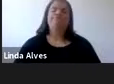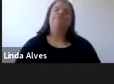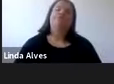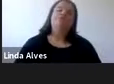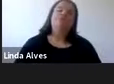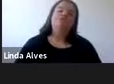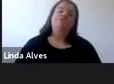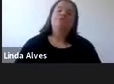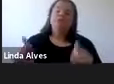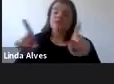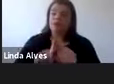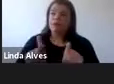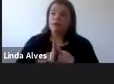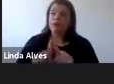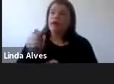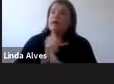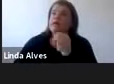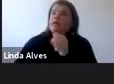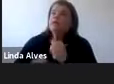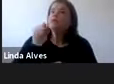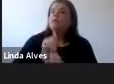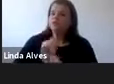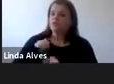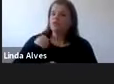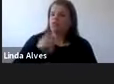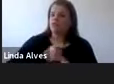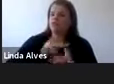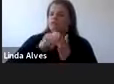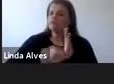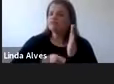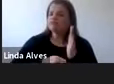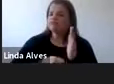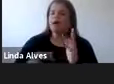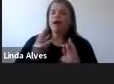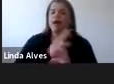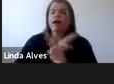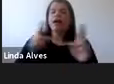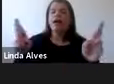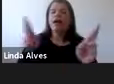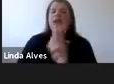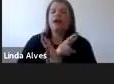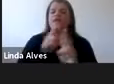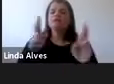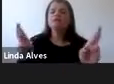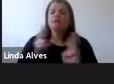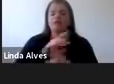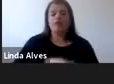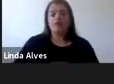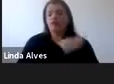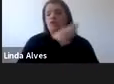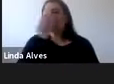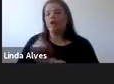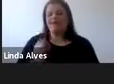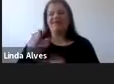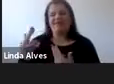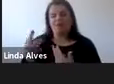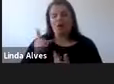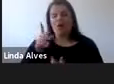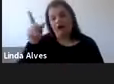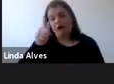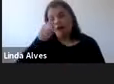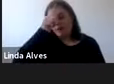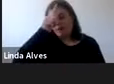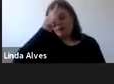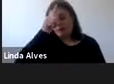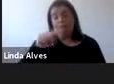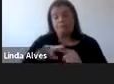nós assinamos no final do ano passado a Carta de Relações Laborais, não integral como tem na Alemanha, mas com apenas 2